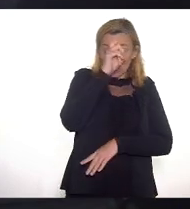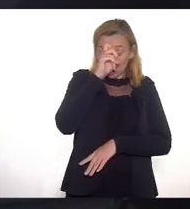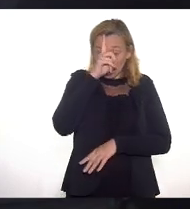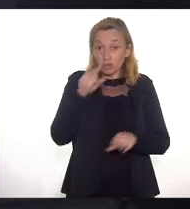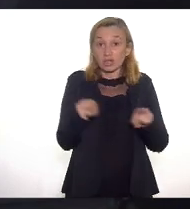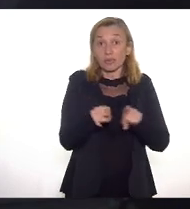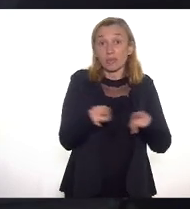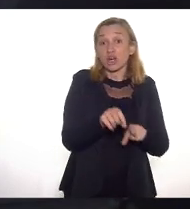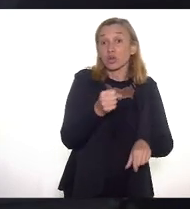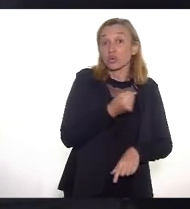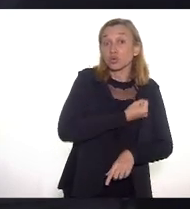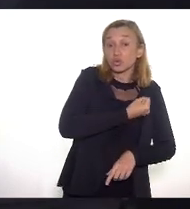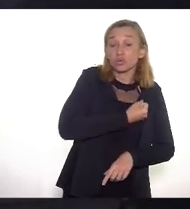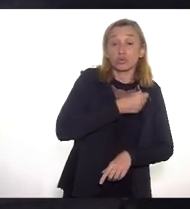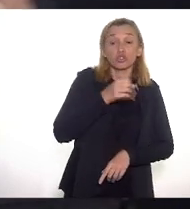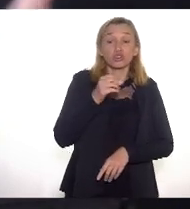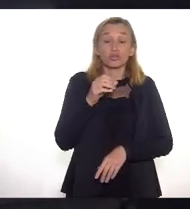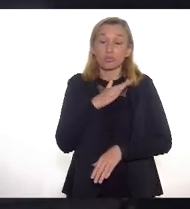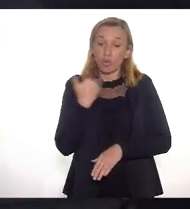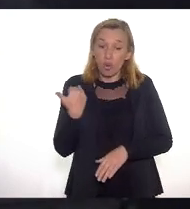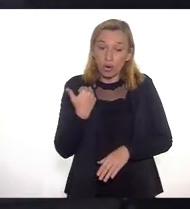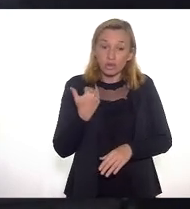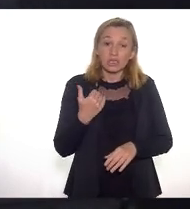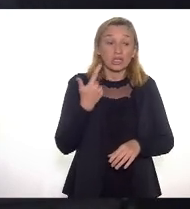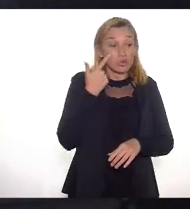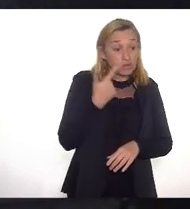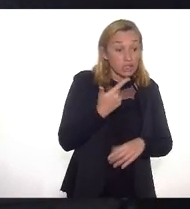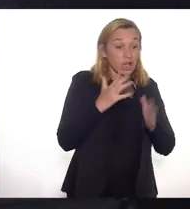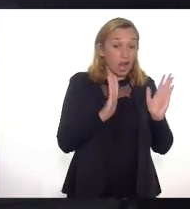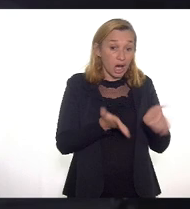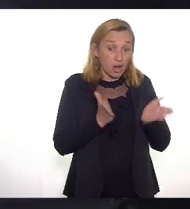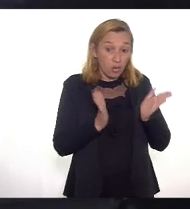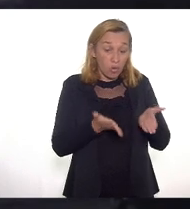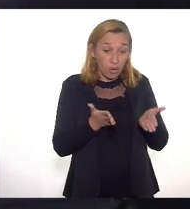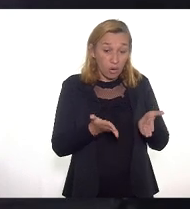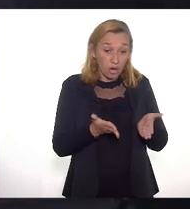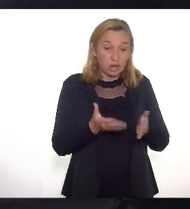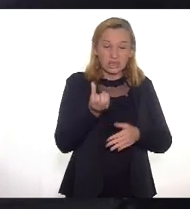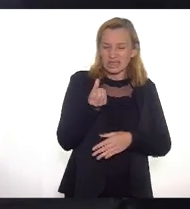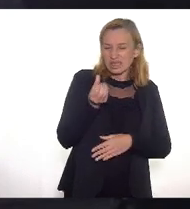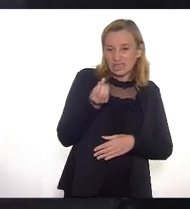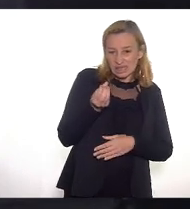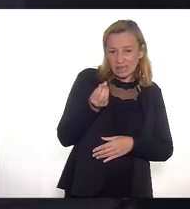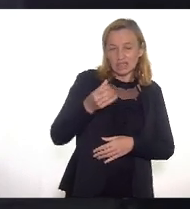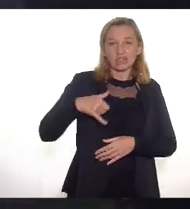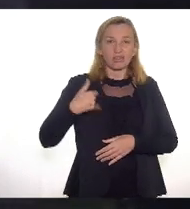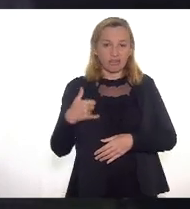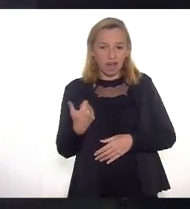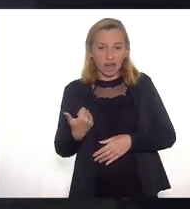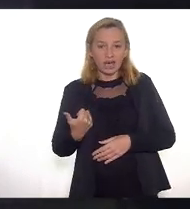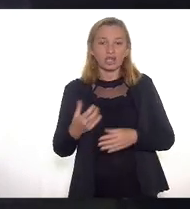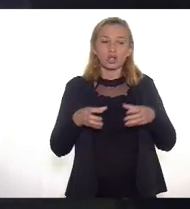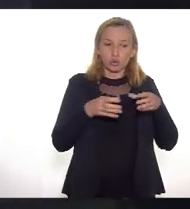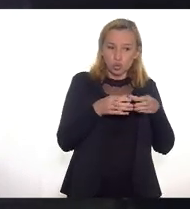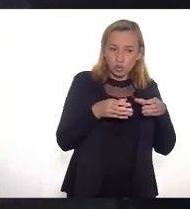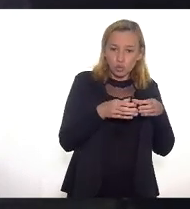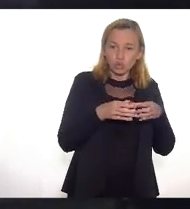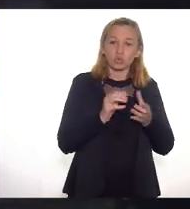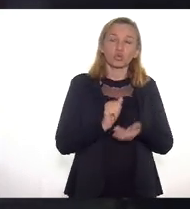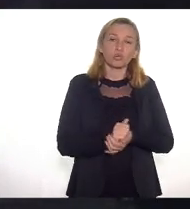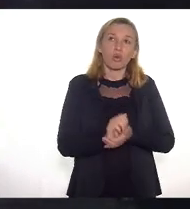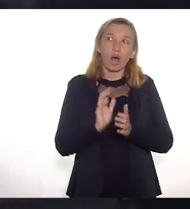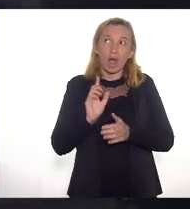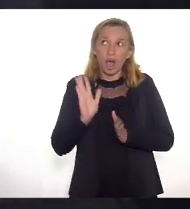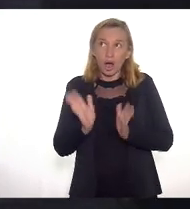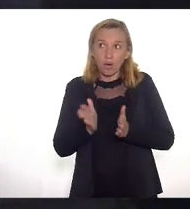mortes desse grupo. E assim a gente também está vendo agora aqueles de 60 anos, do grupo de 60 anos.